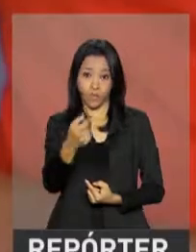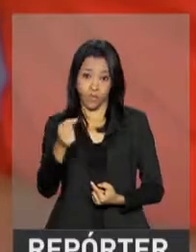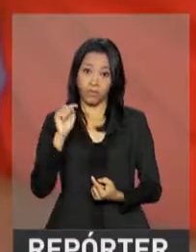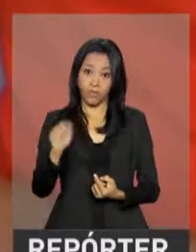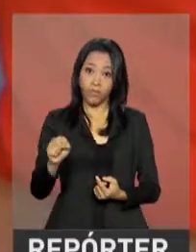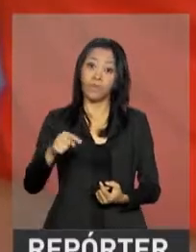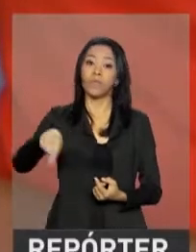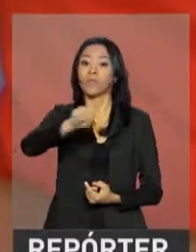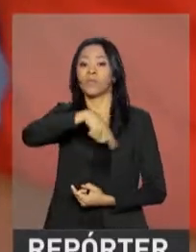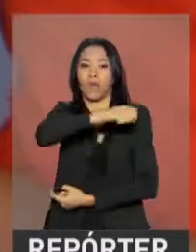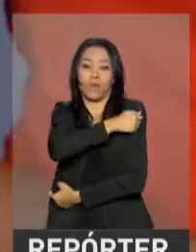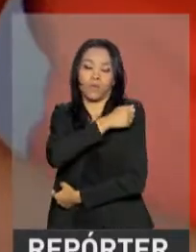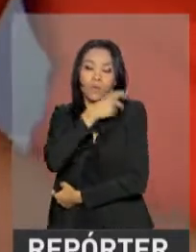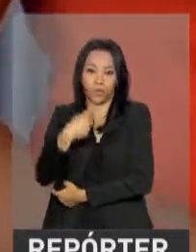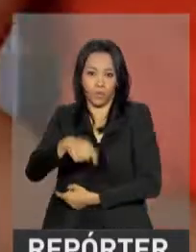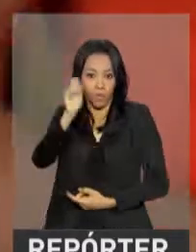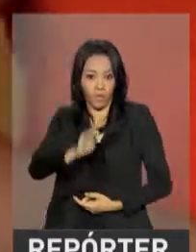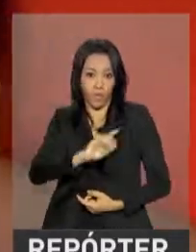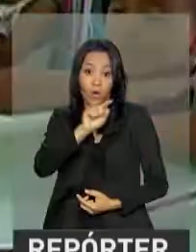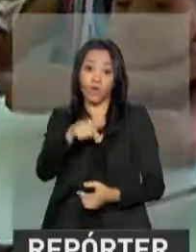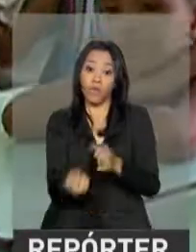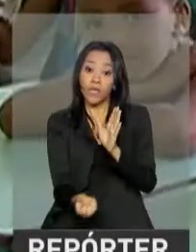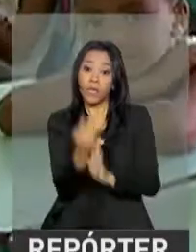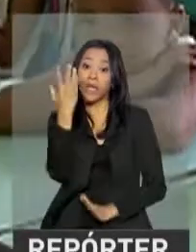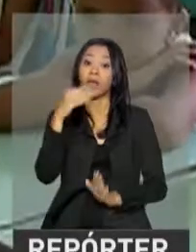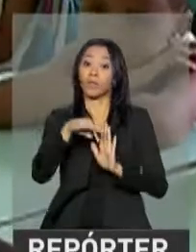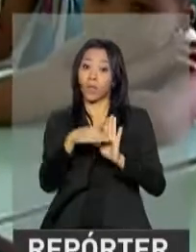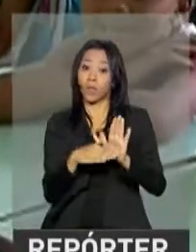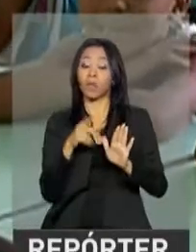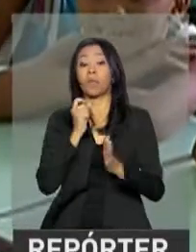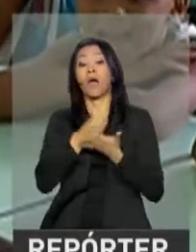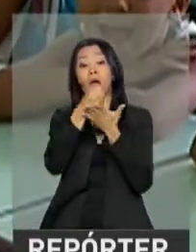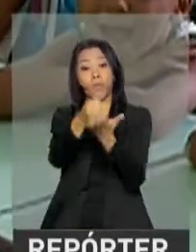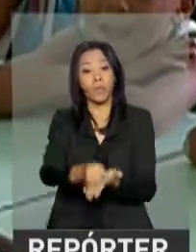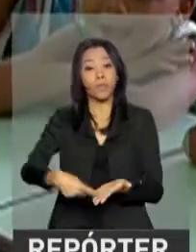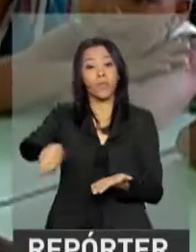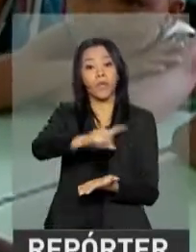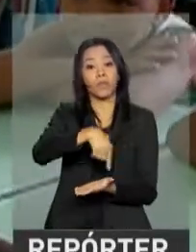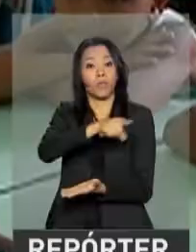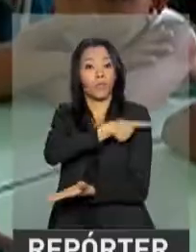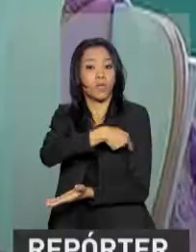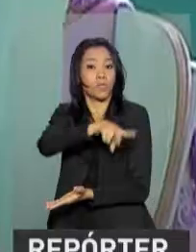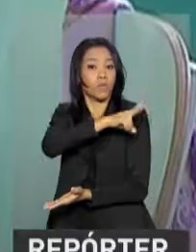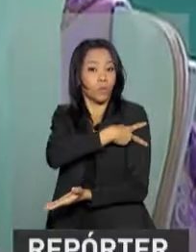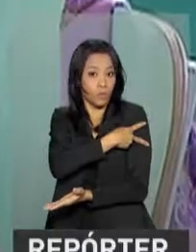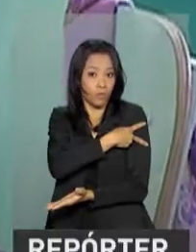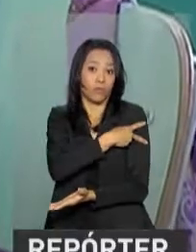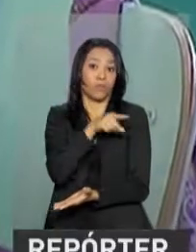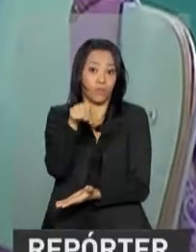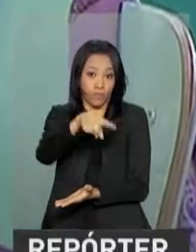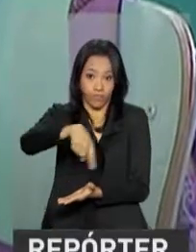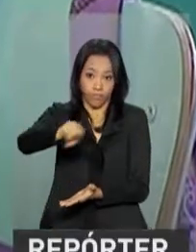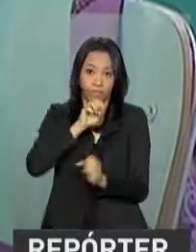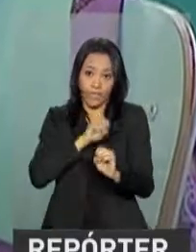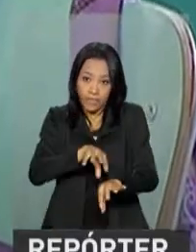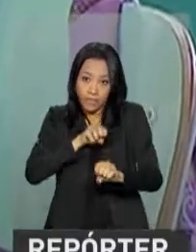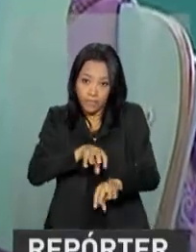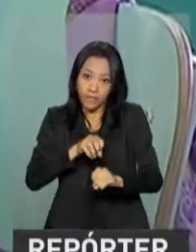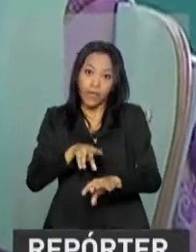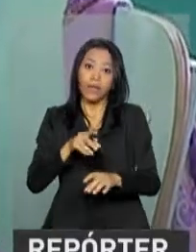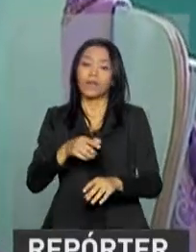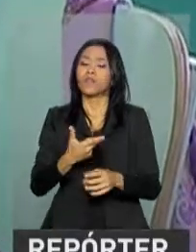foi criado para apoiar as escolas na alfabetização de estudantes do primeiro e do segundo ano do ensino fundamental. Serão